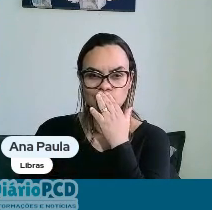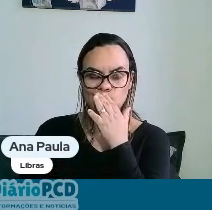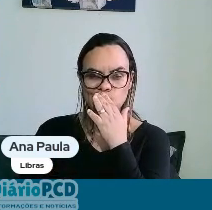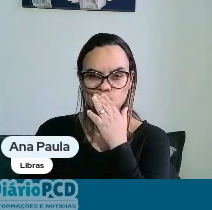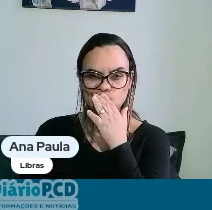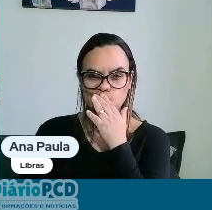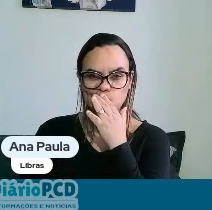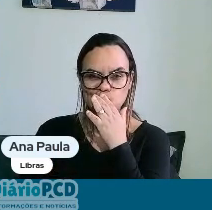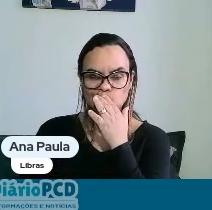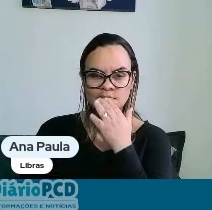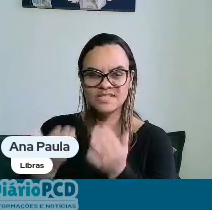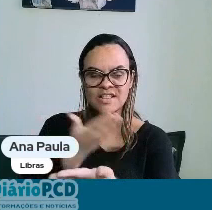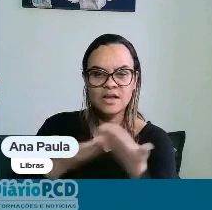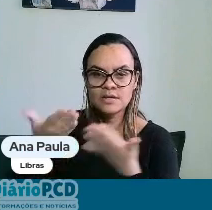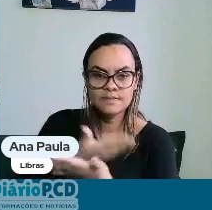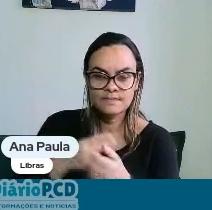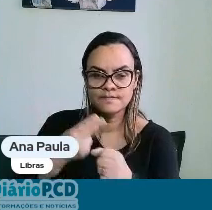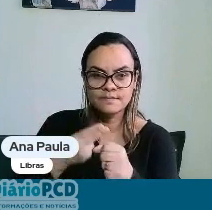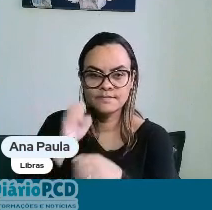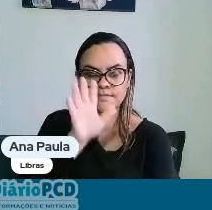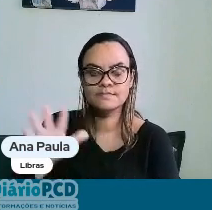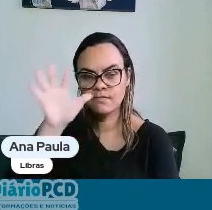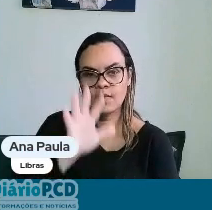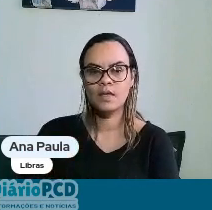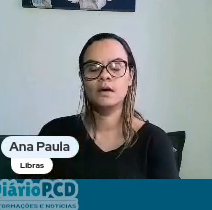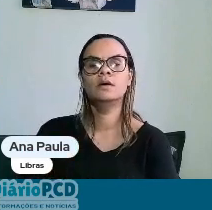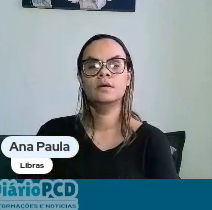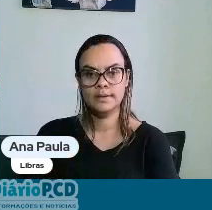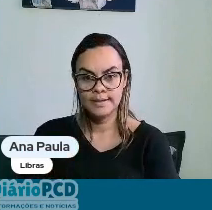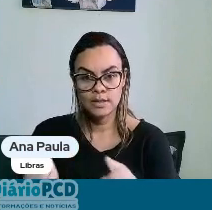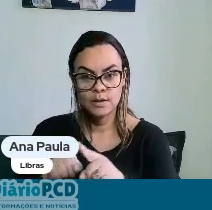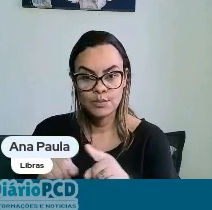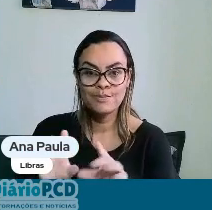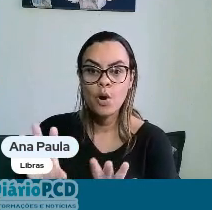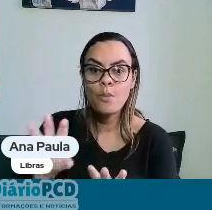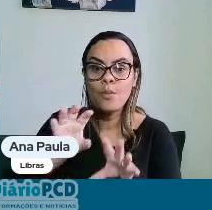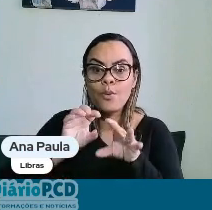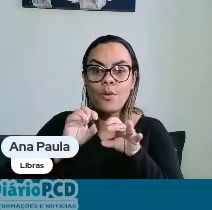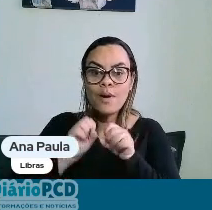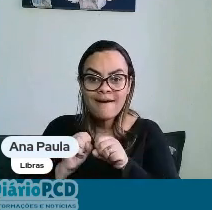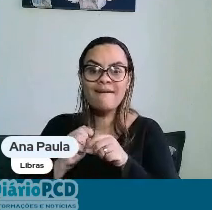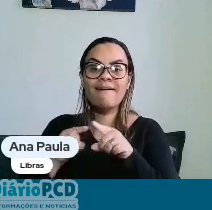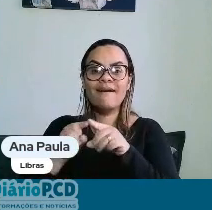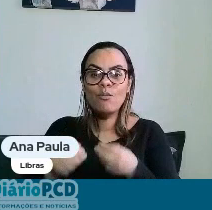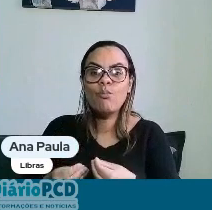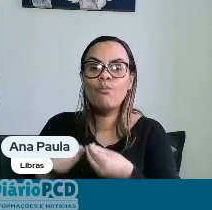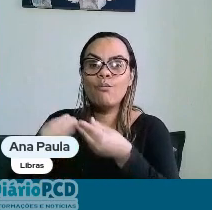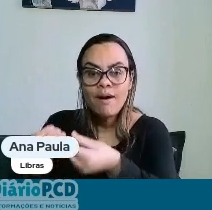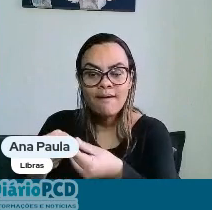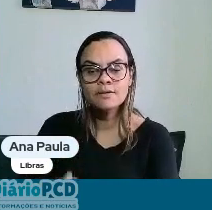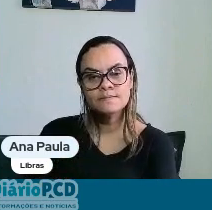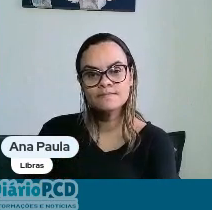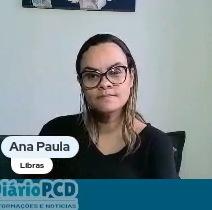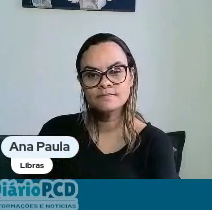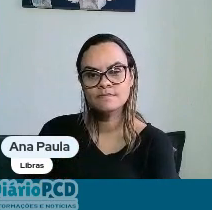ser partilhado entre municípios e estados, arrecada e entrega. Então, eu mando